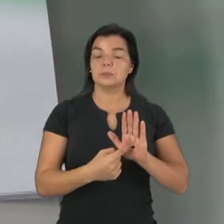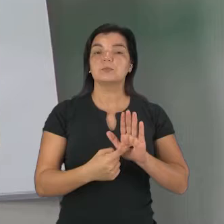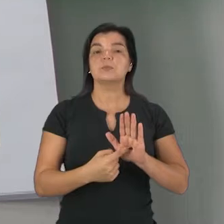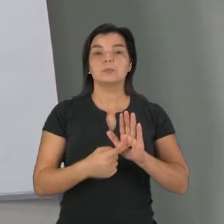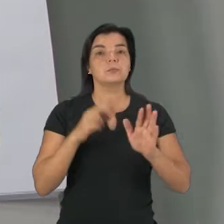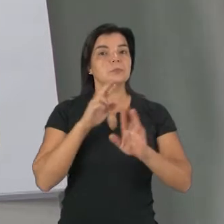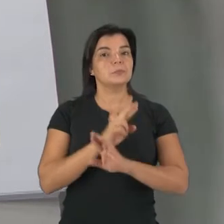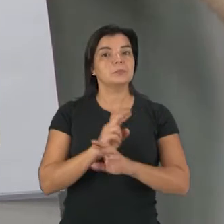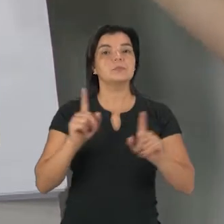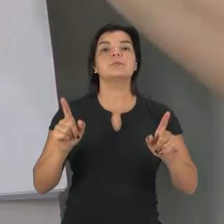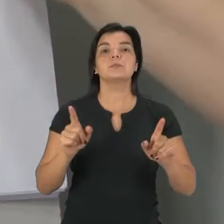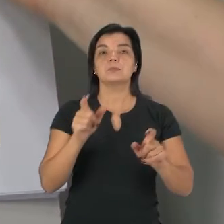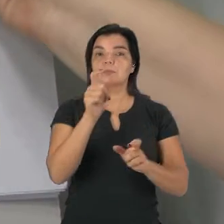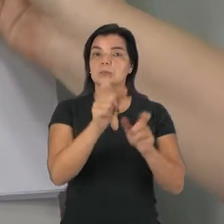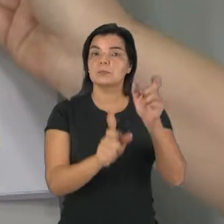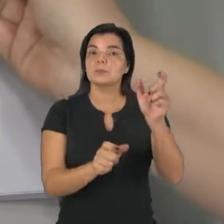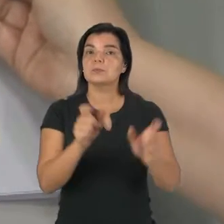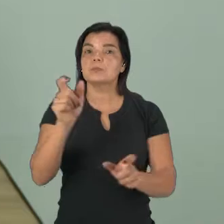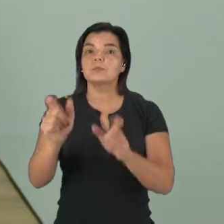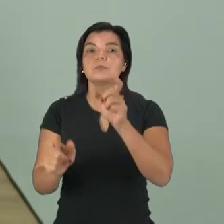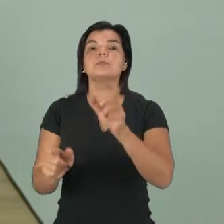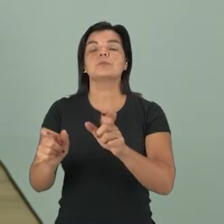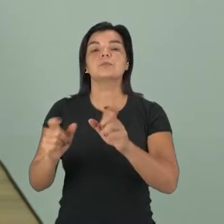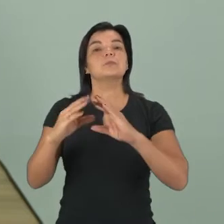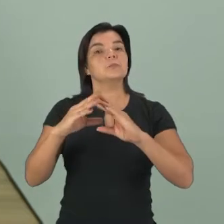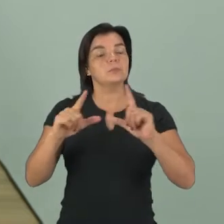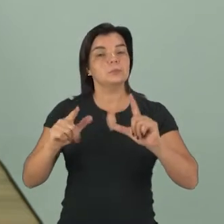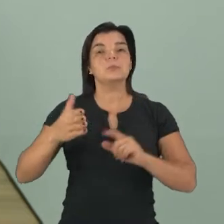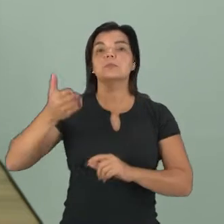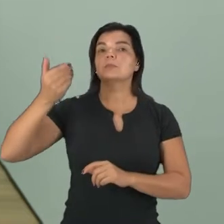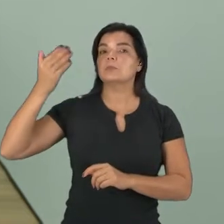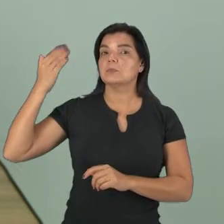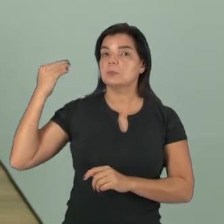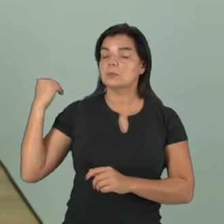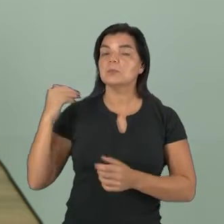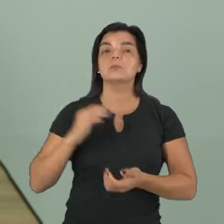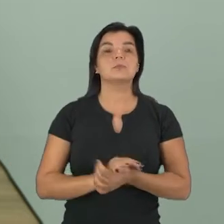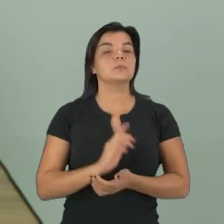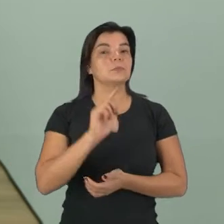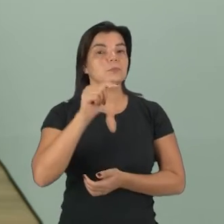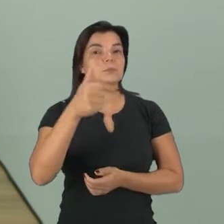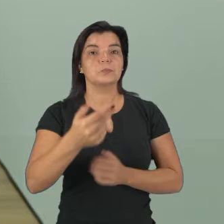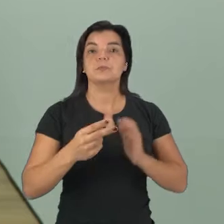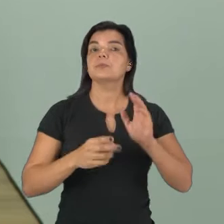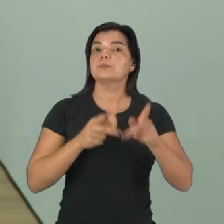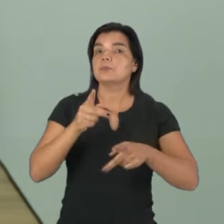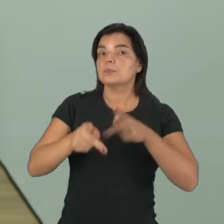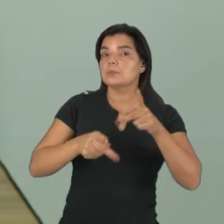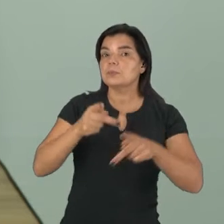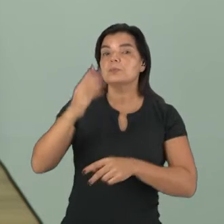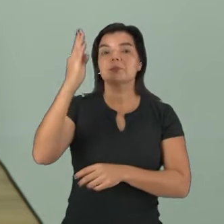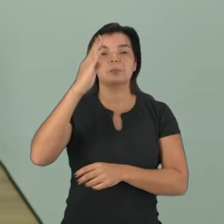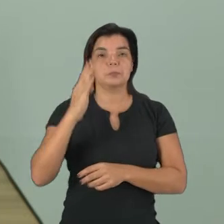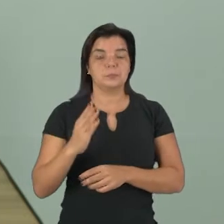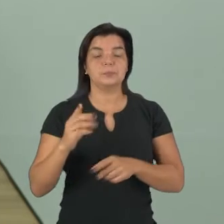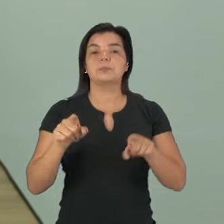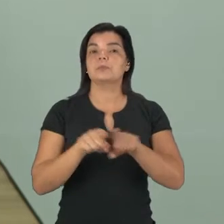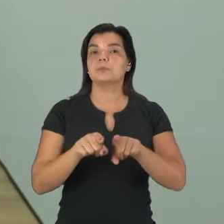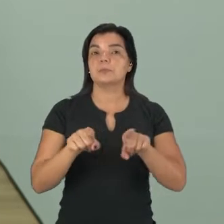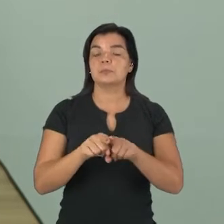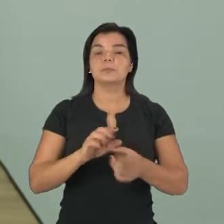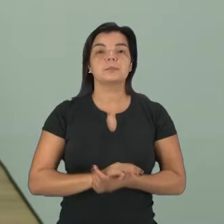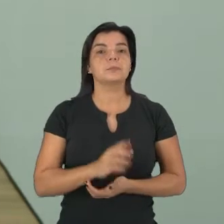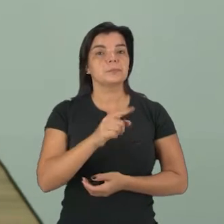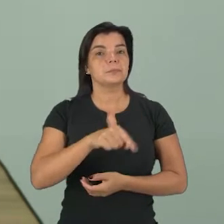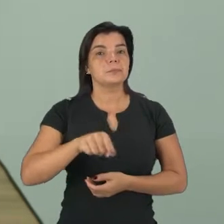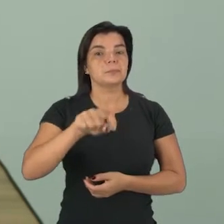a diferença de pessoas. É claro que nessa época já havia outros povos também no Brasil. Agora eu quero